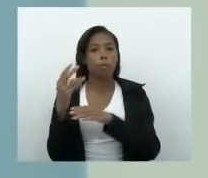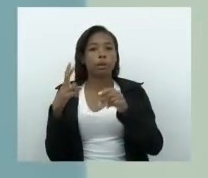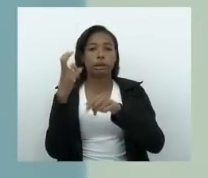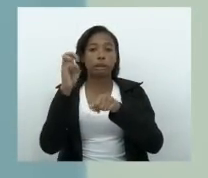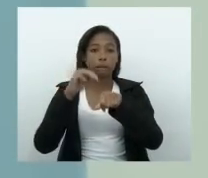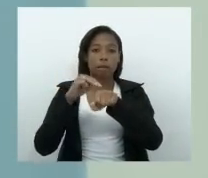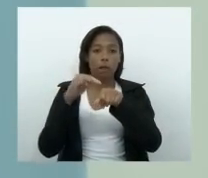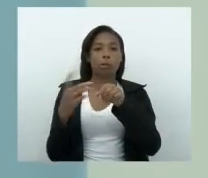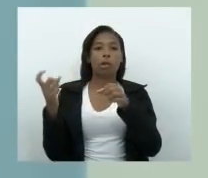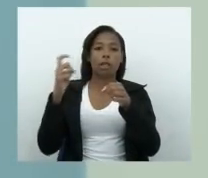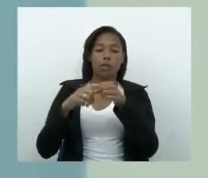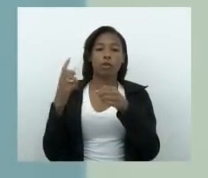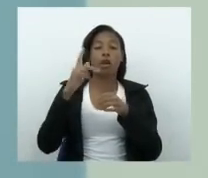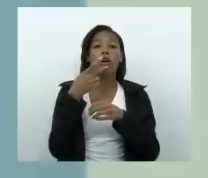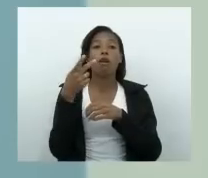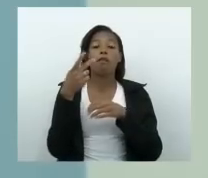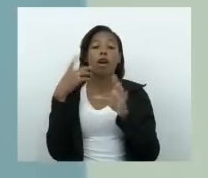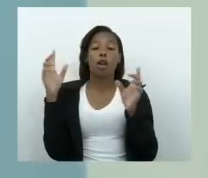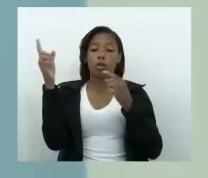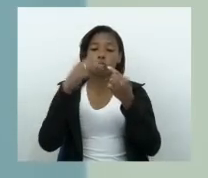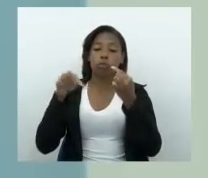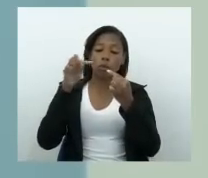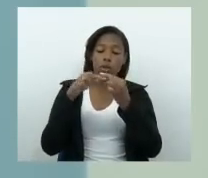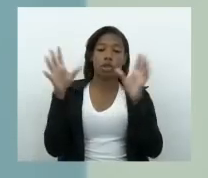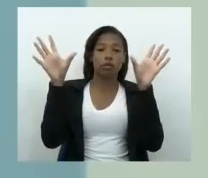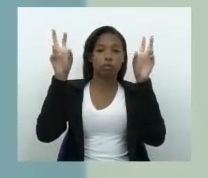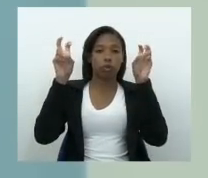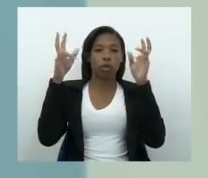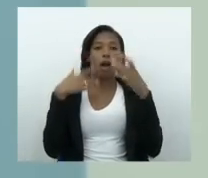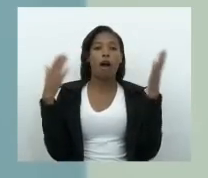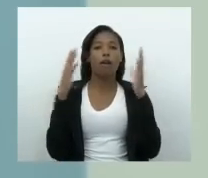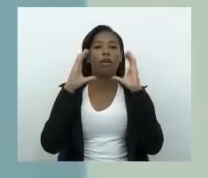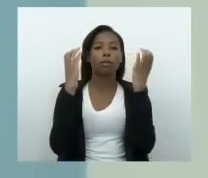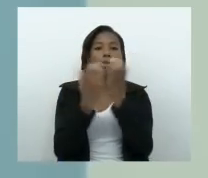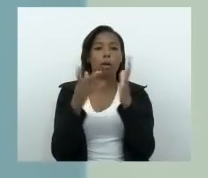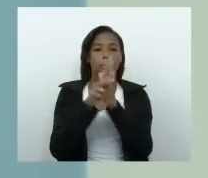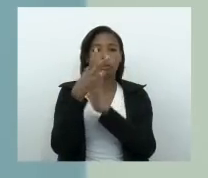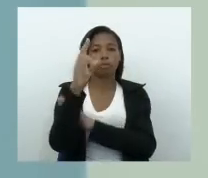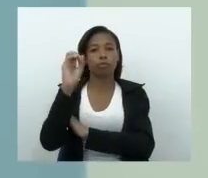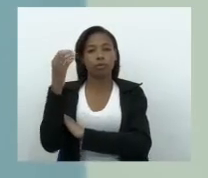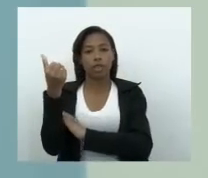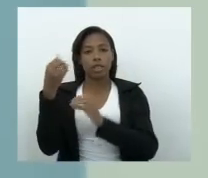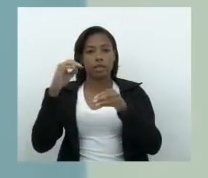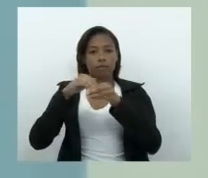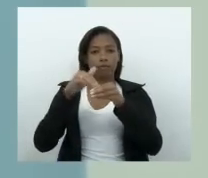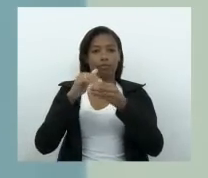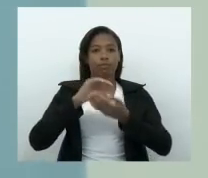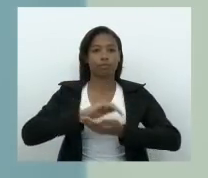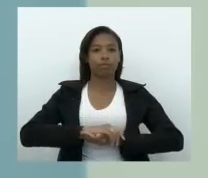nós voltaremos com as considerações finais. É a TV Câmara Guarulhos nas eleições 2016.